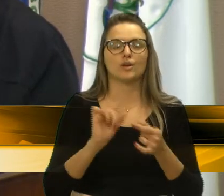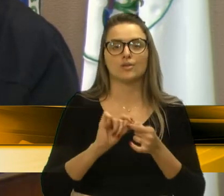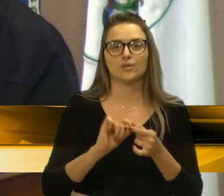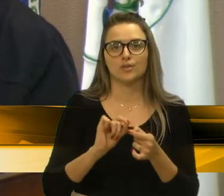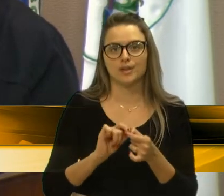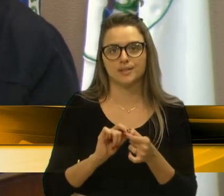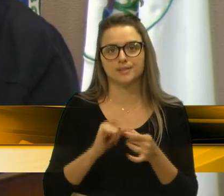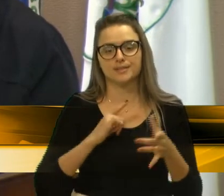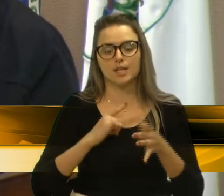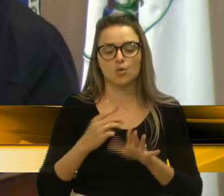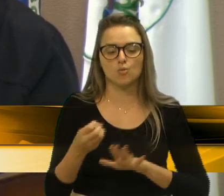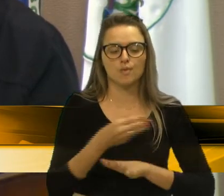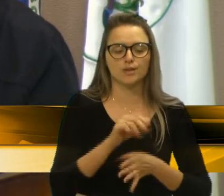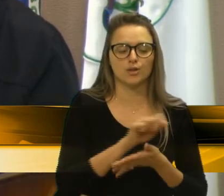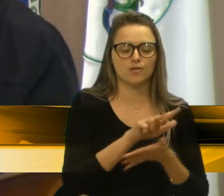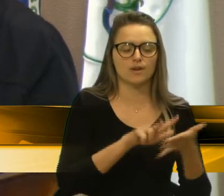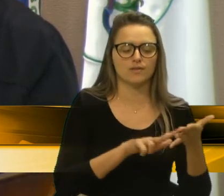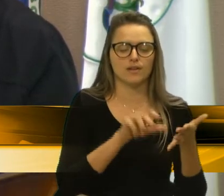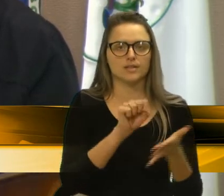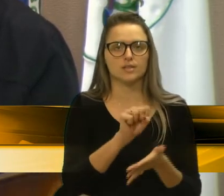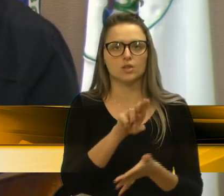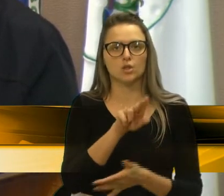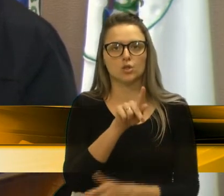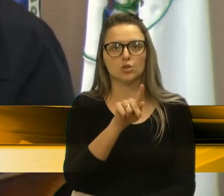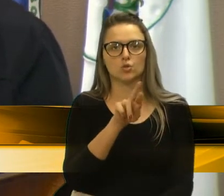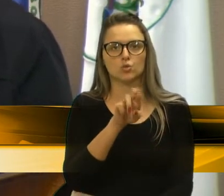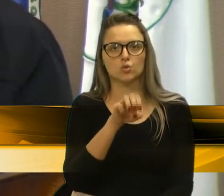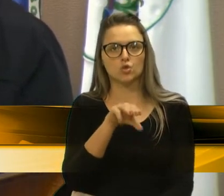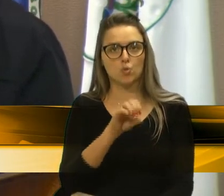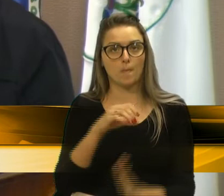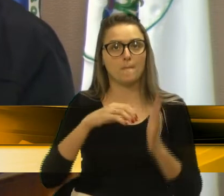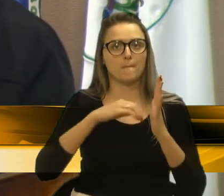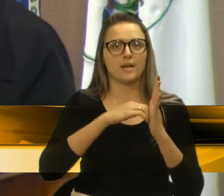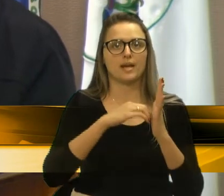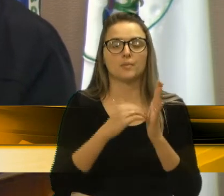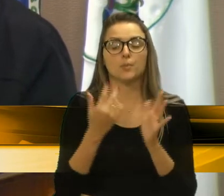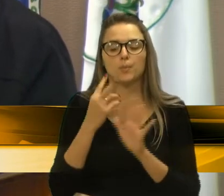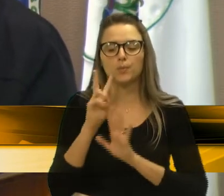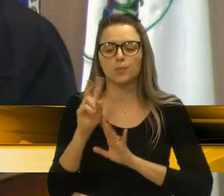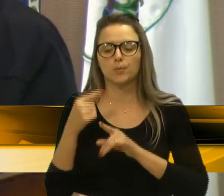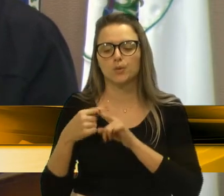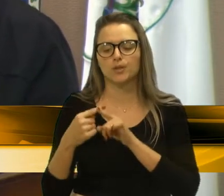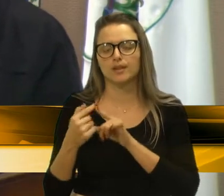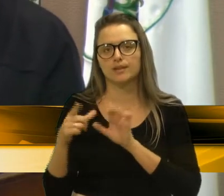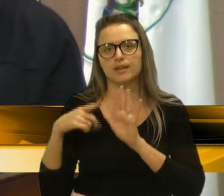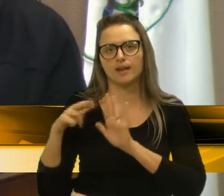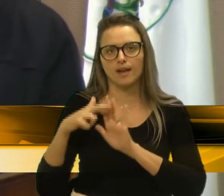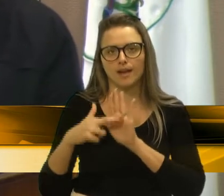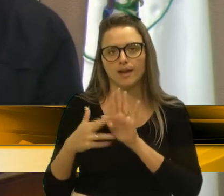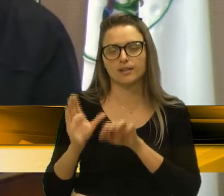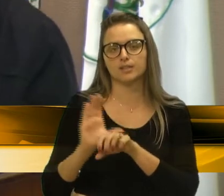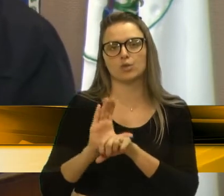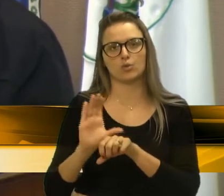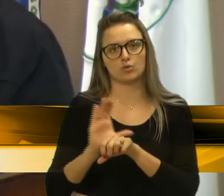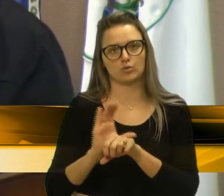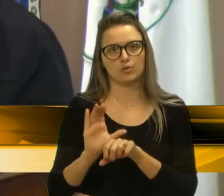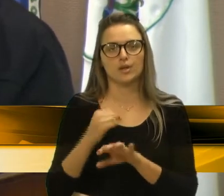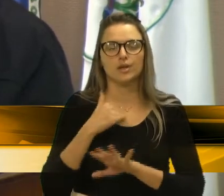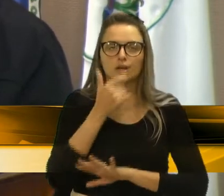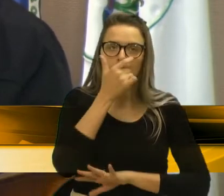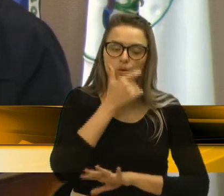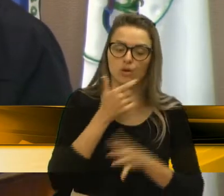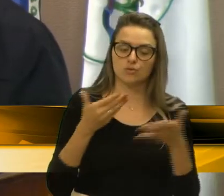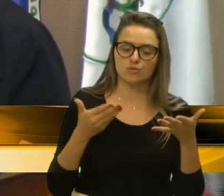ser analisado no Supremo, tá? Do ponto de vista constitucional. Então, entendo que talvez o caminho que o município